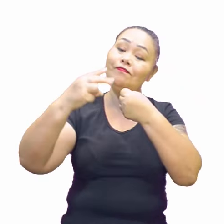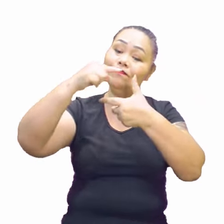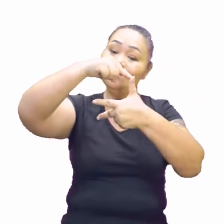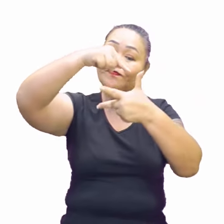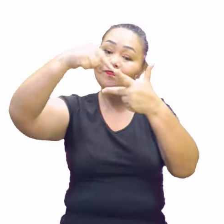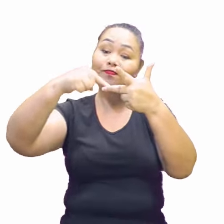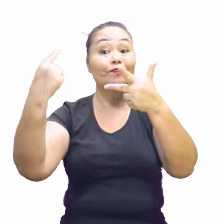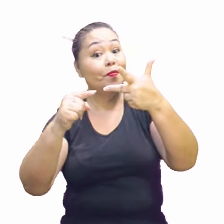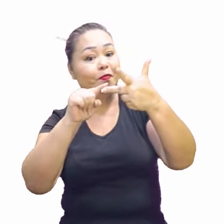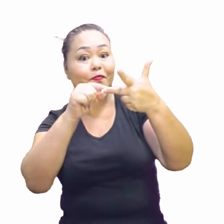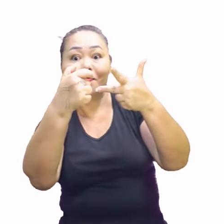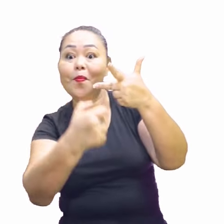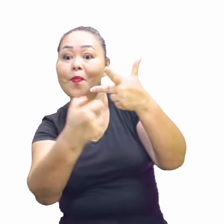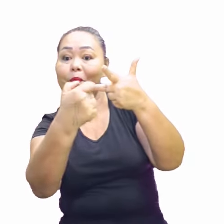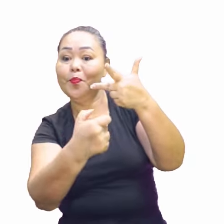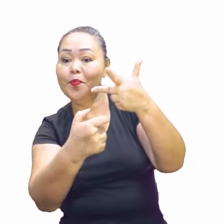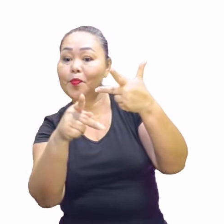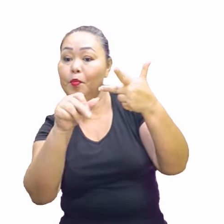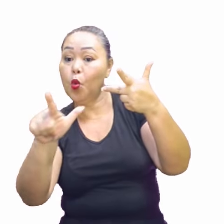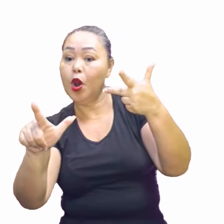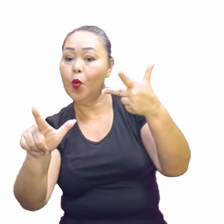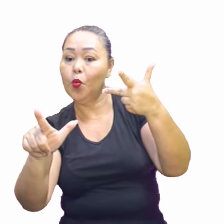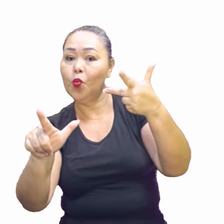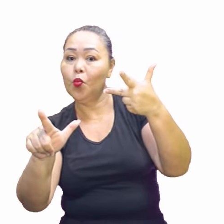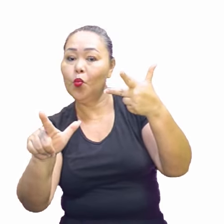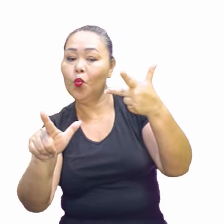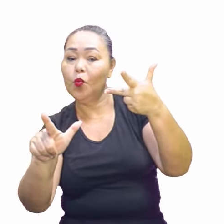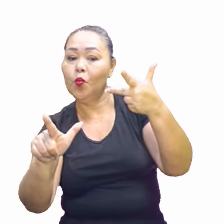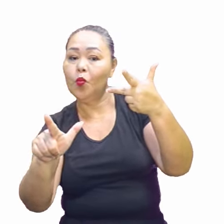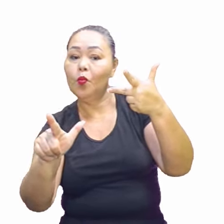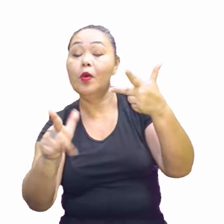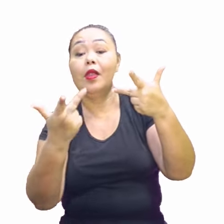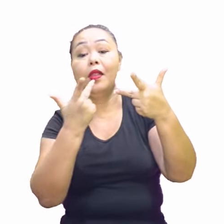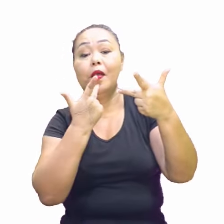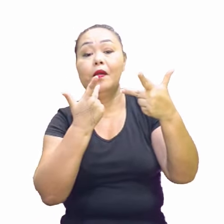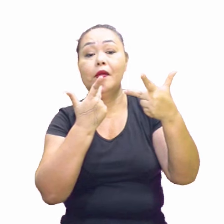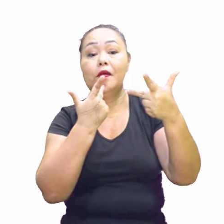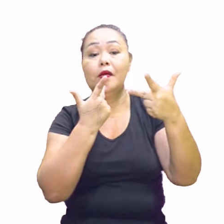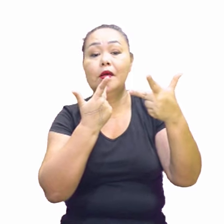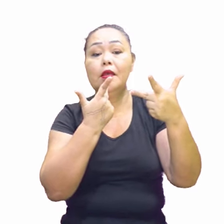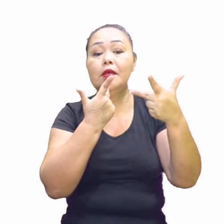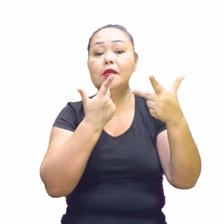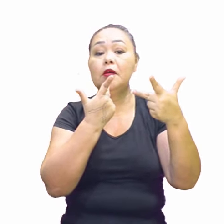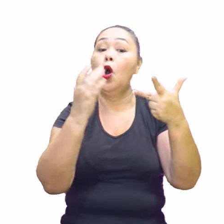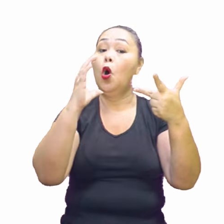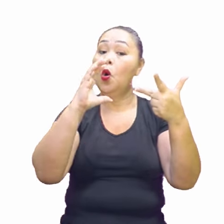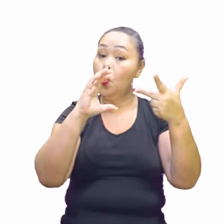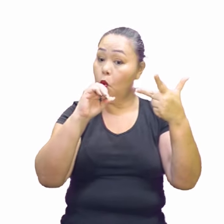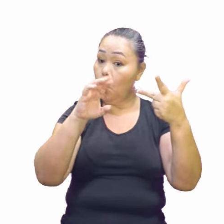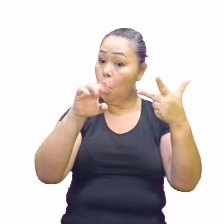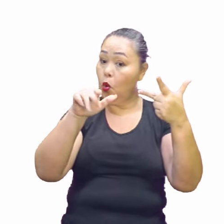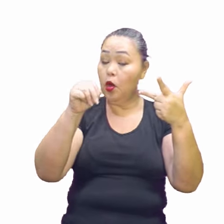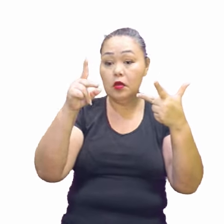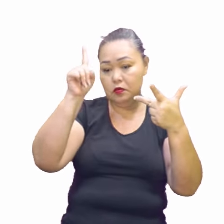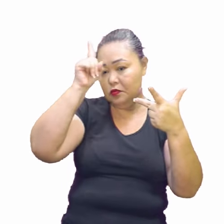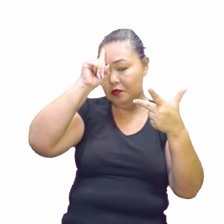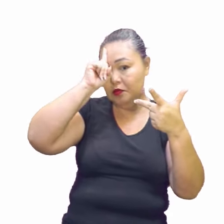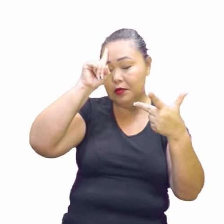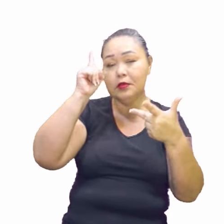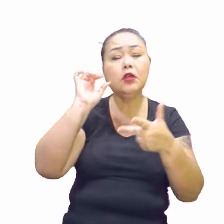terceira pessoa do plural. Então, por isso que está dizendo ali, na fala coloquial. E aí você só